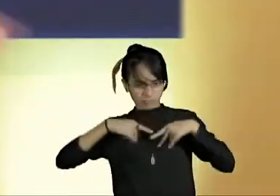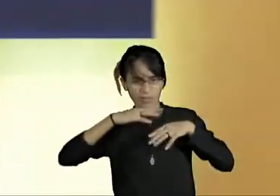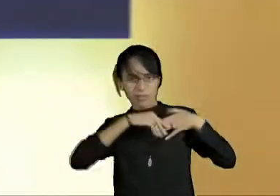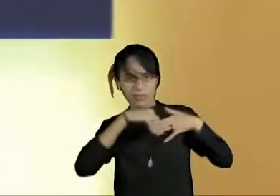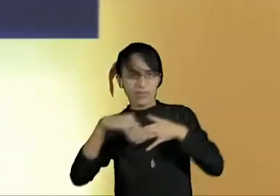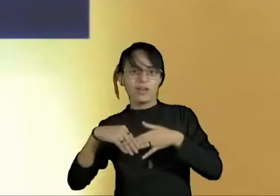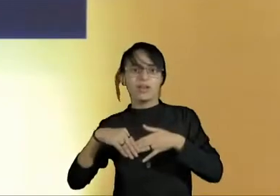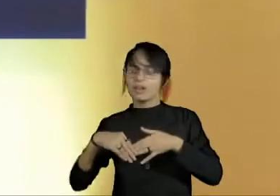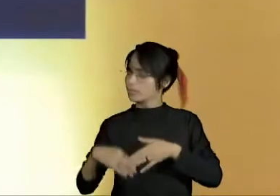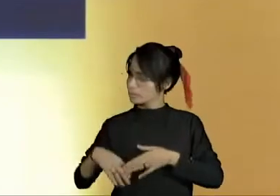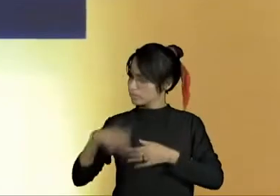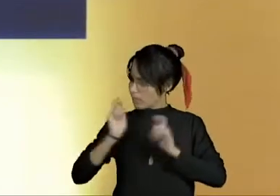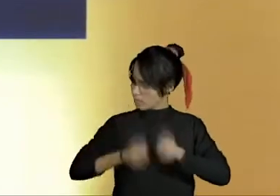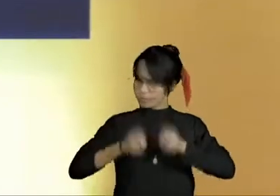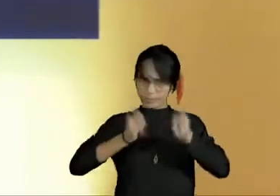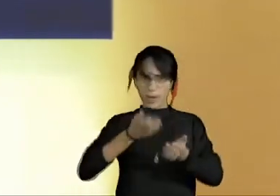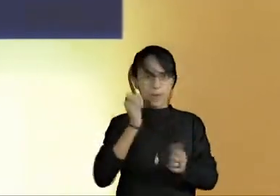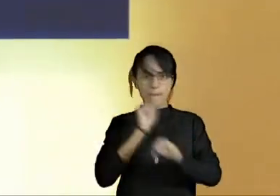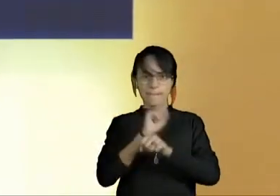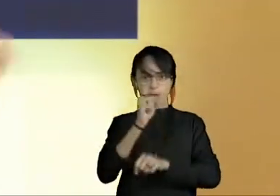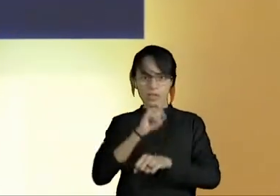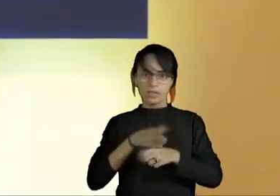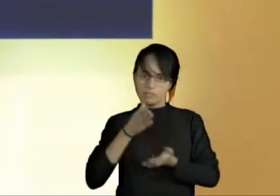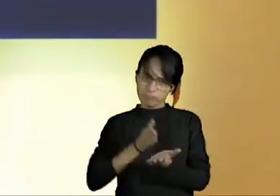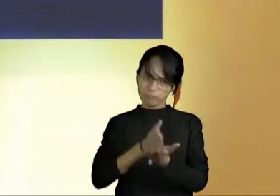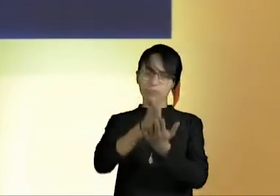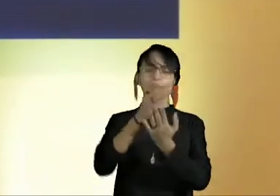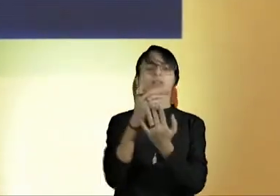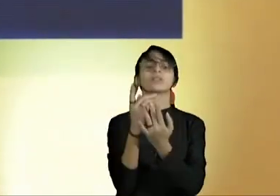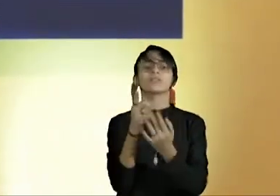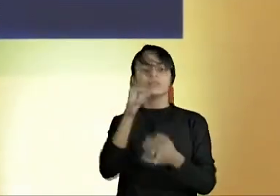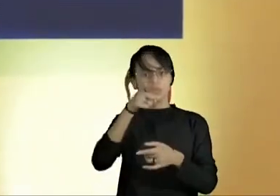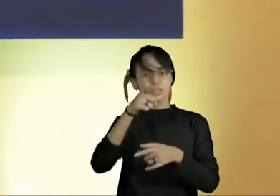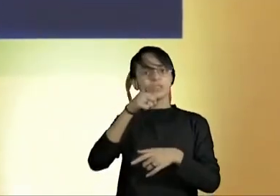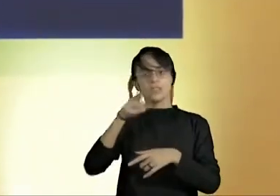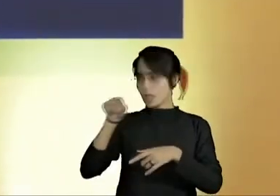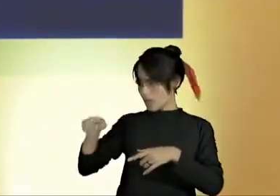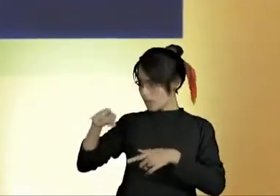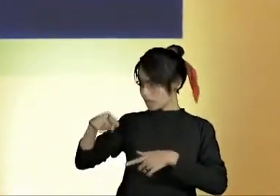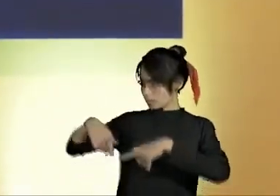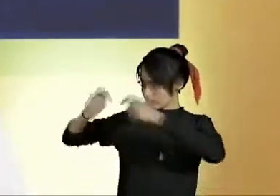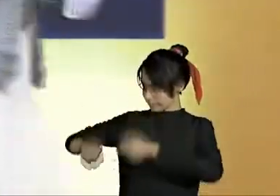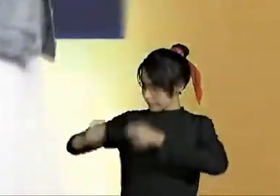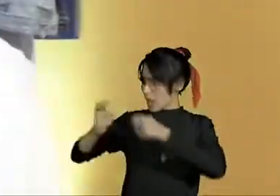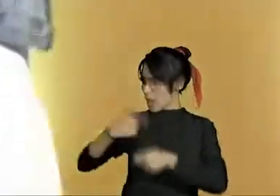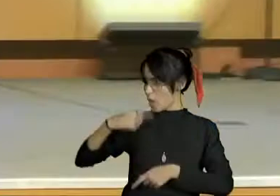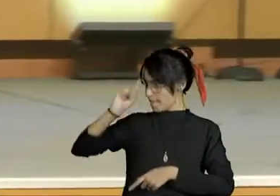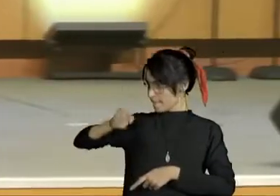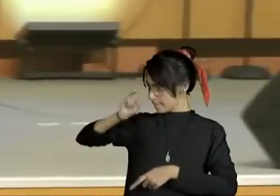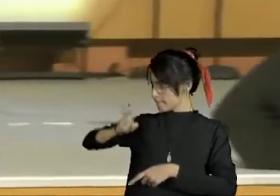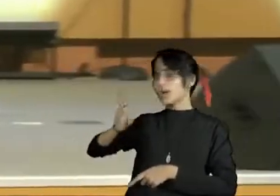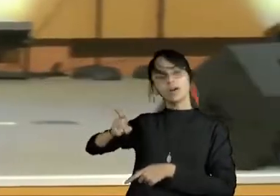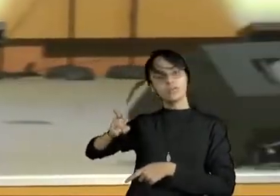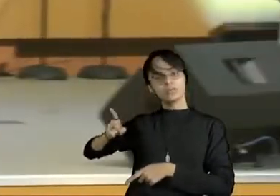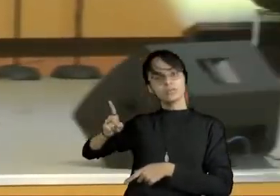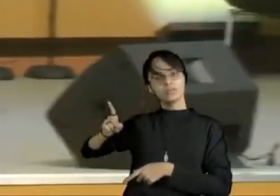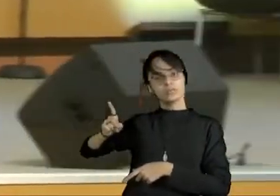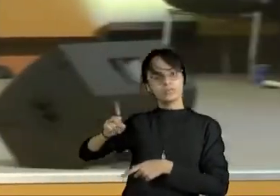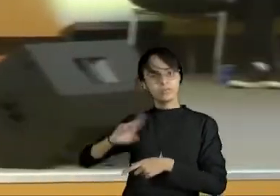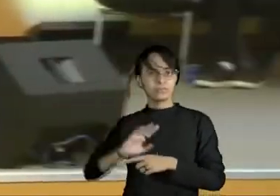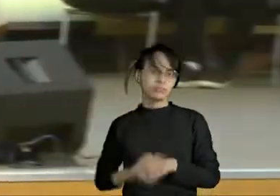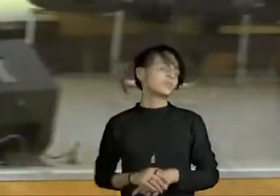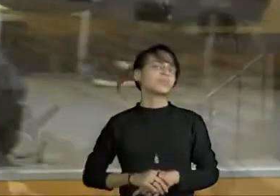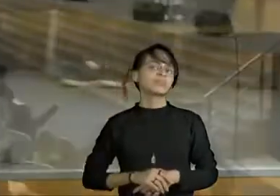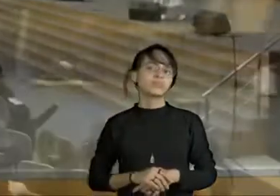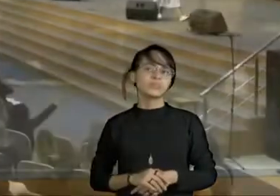para ele: guia, anda e não para. Sabe o que ela está dizendo? Quem vai dirigir é você, mas a direção é minha. Você vai para onde eu estiver